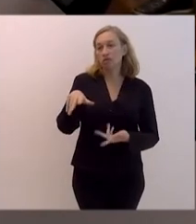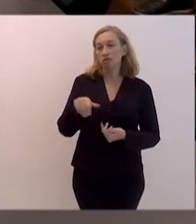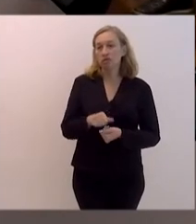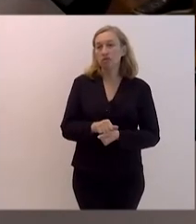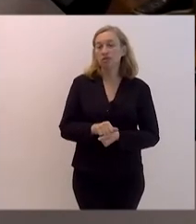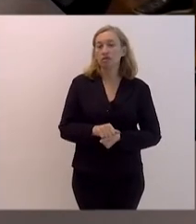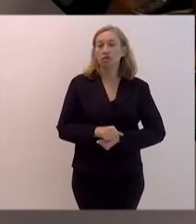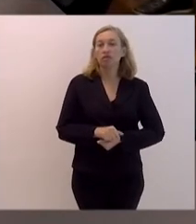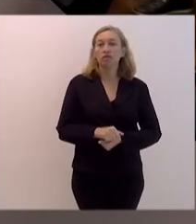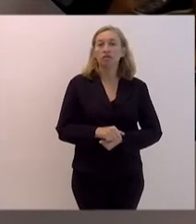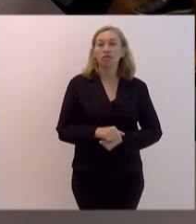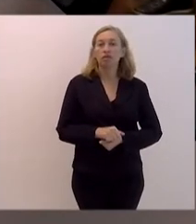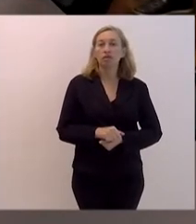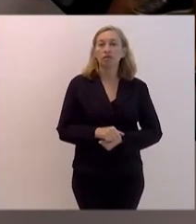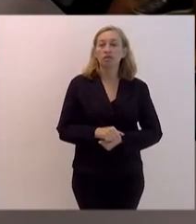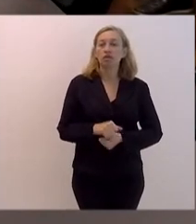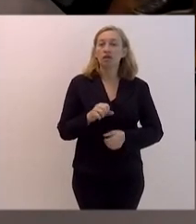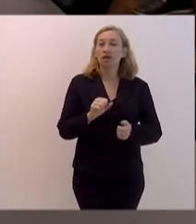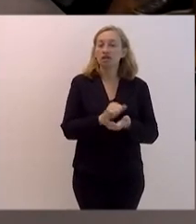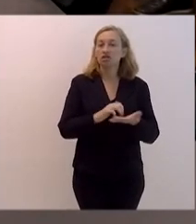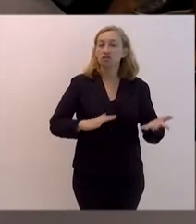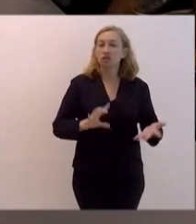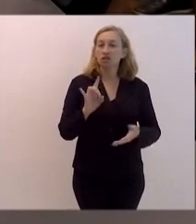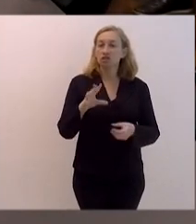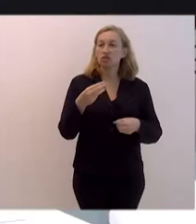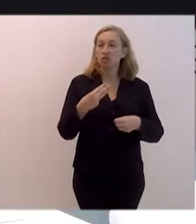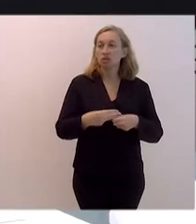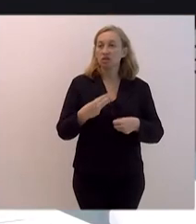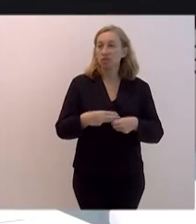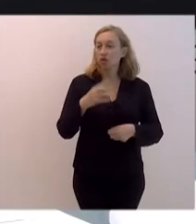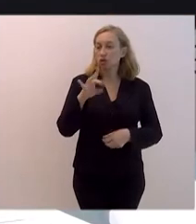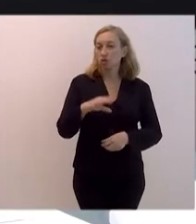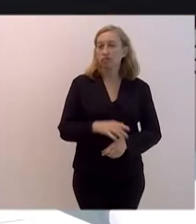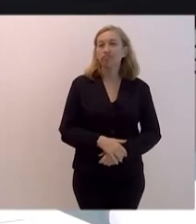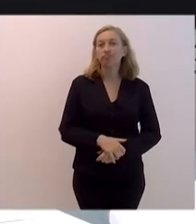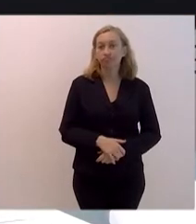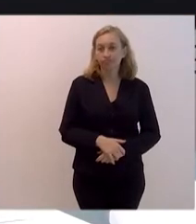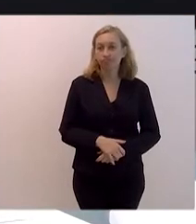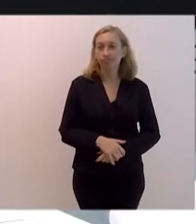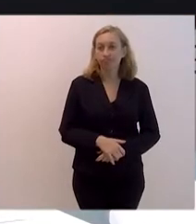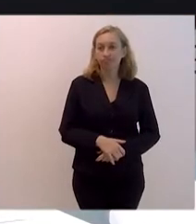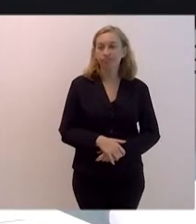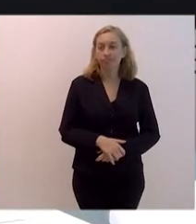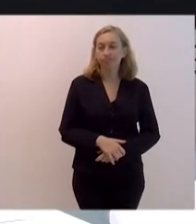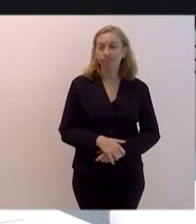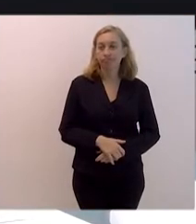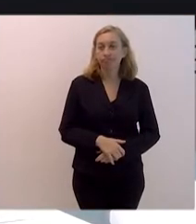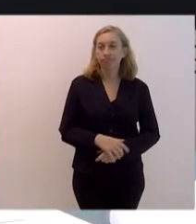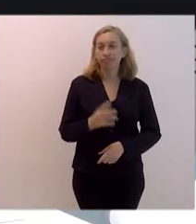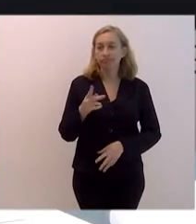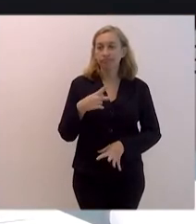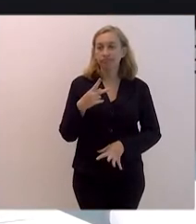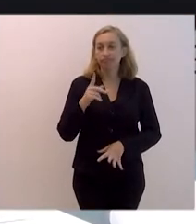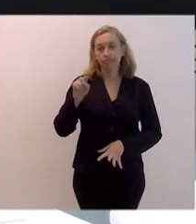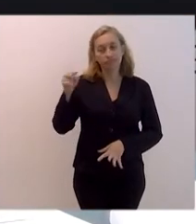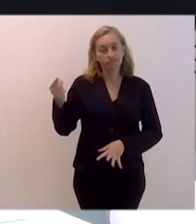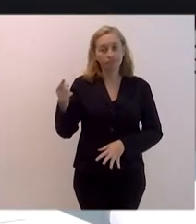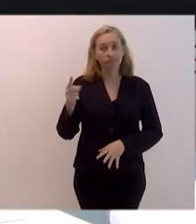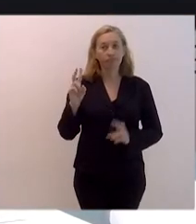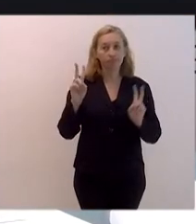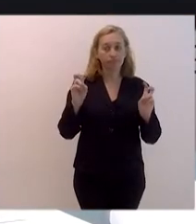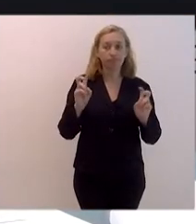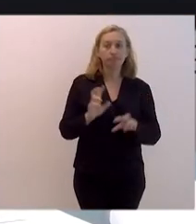em si. É todo em solo municipal. Tem essa questão. É isso. Eu ainda dizia que outra